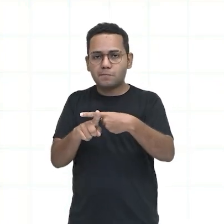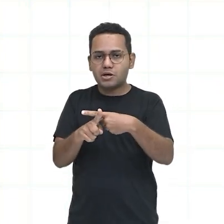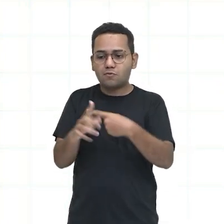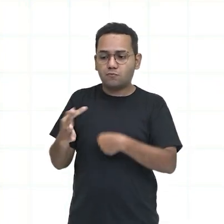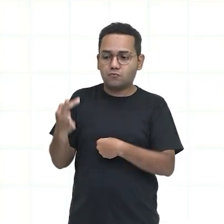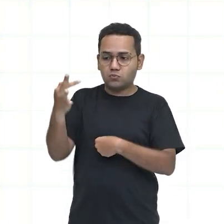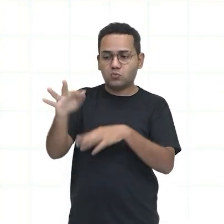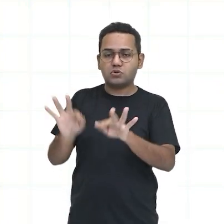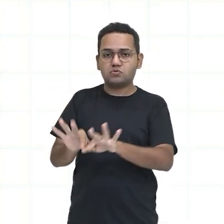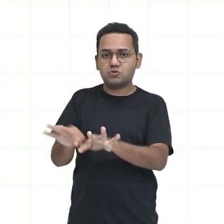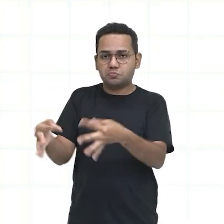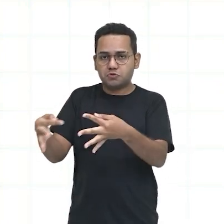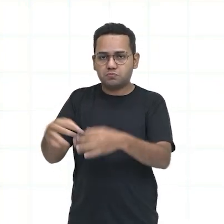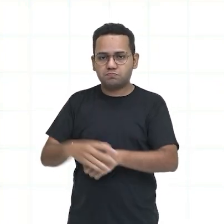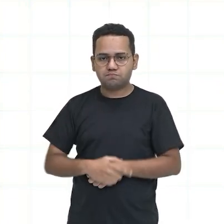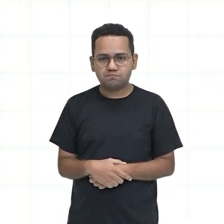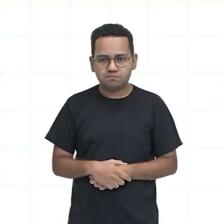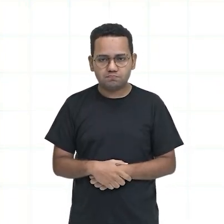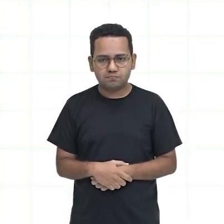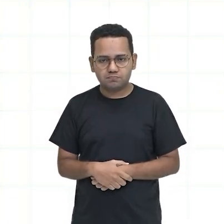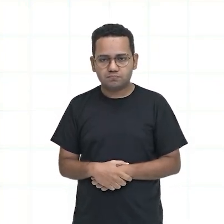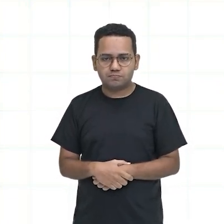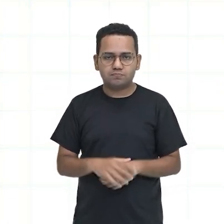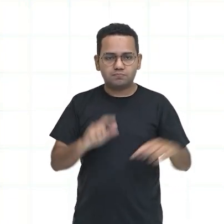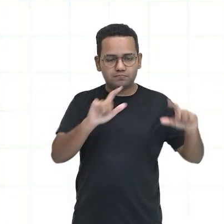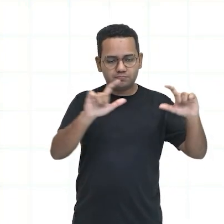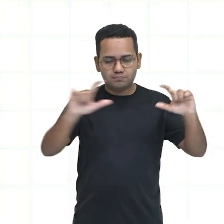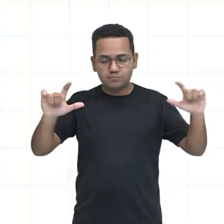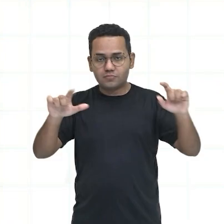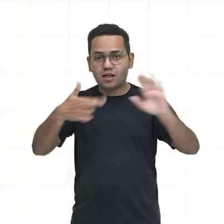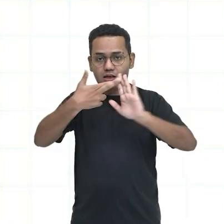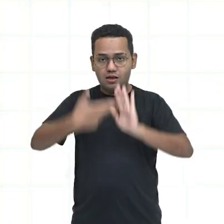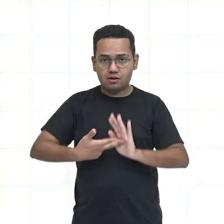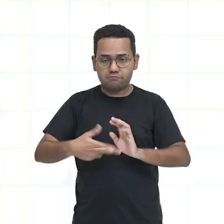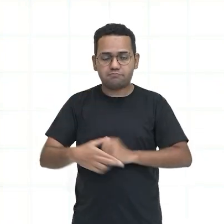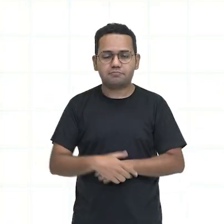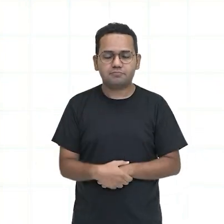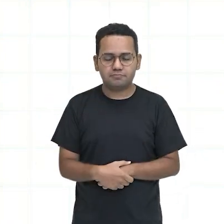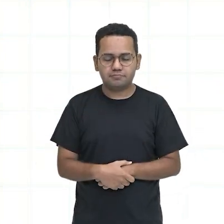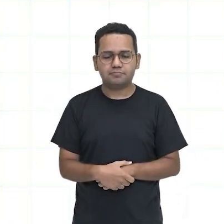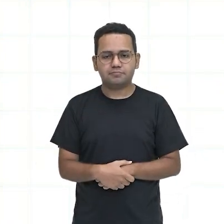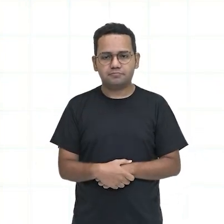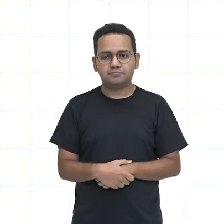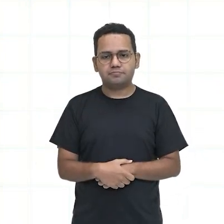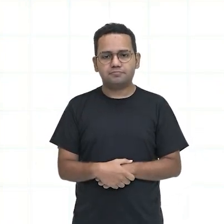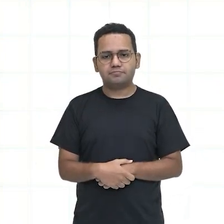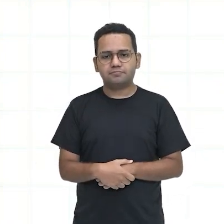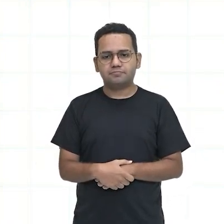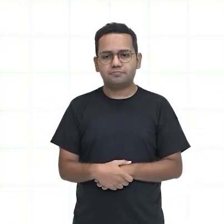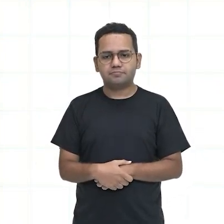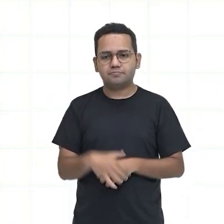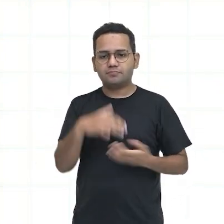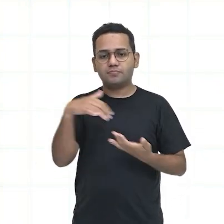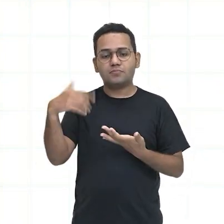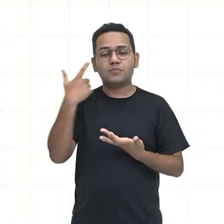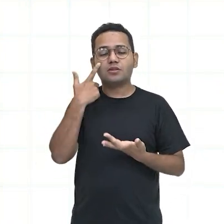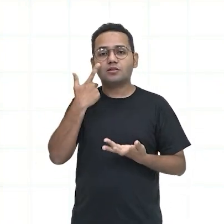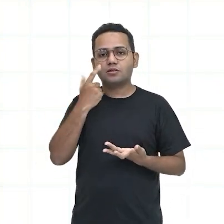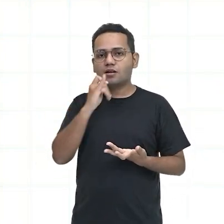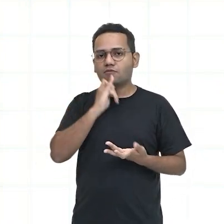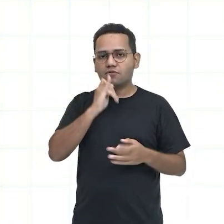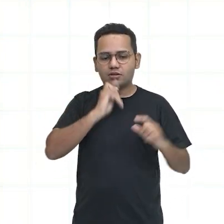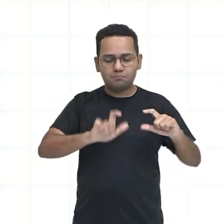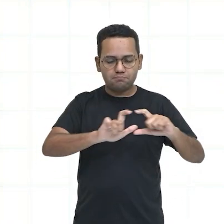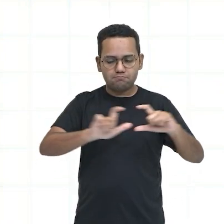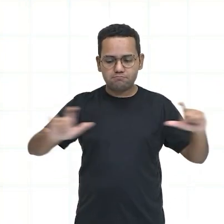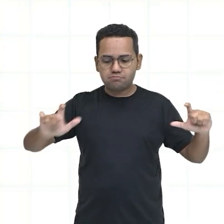essa estrutura. If, simple present, simple future. Então, eu tenho ali o exemplo. If it rains tomorrow, we